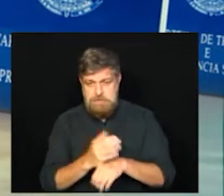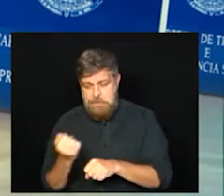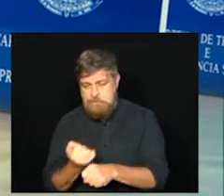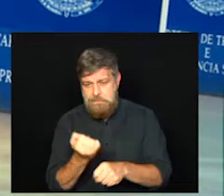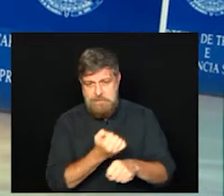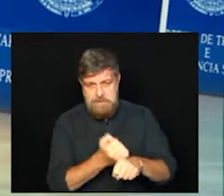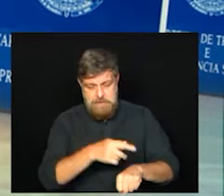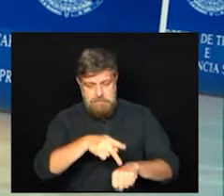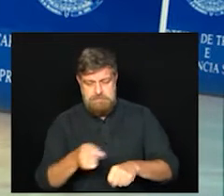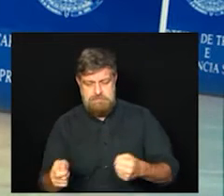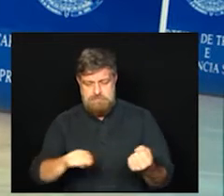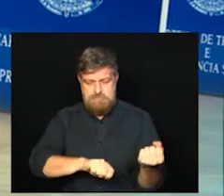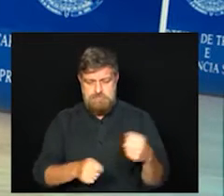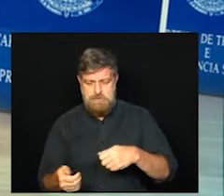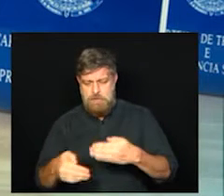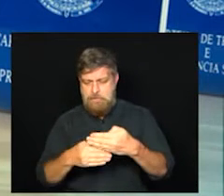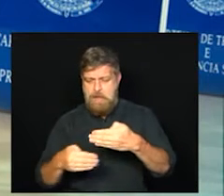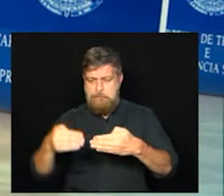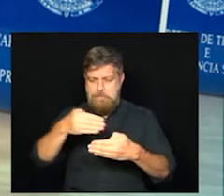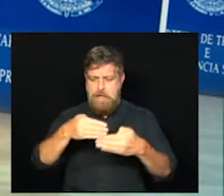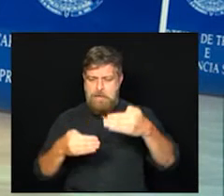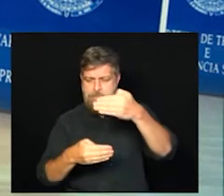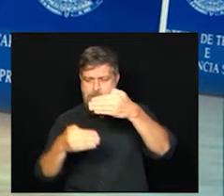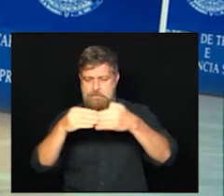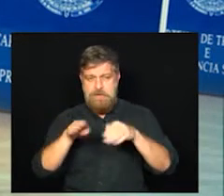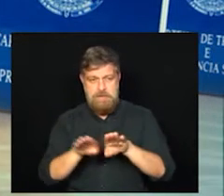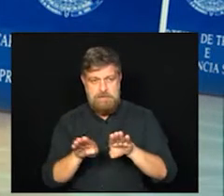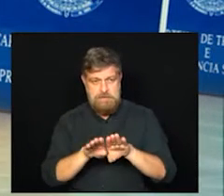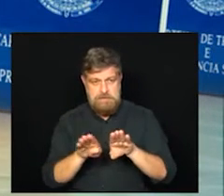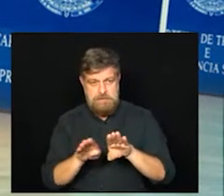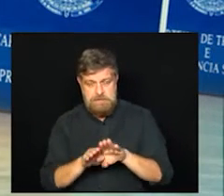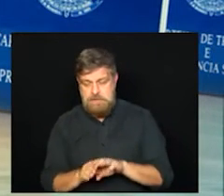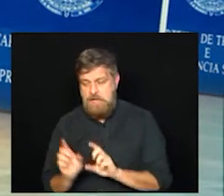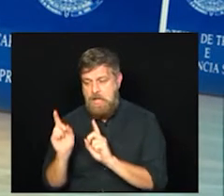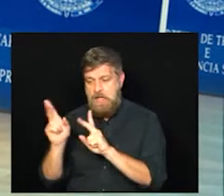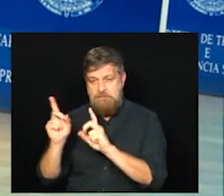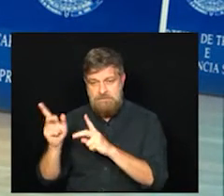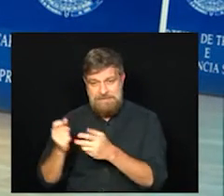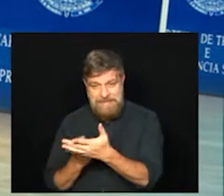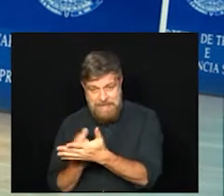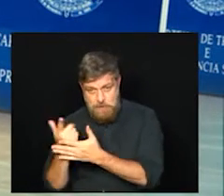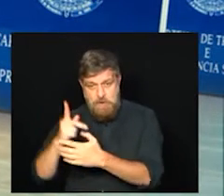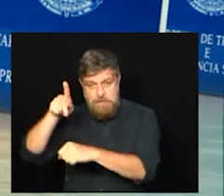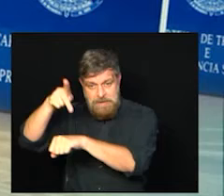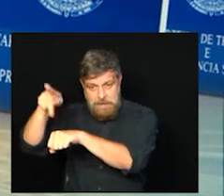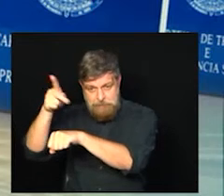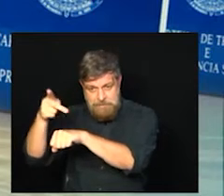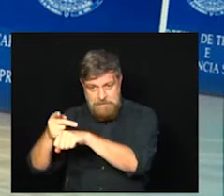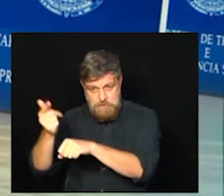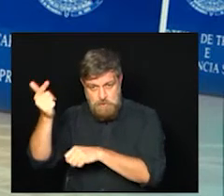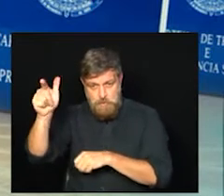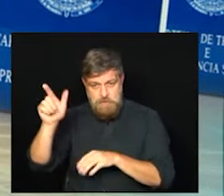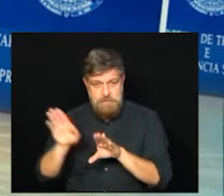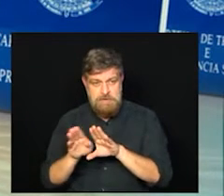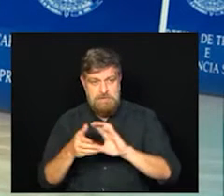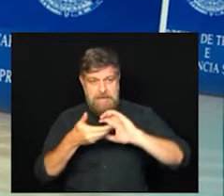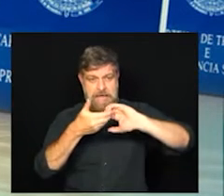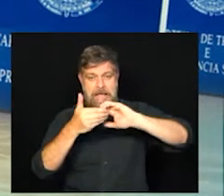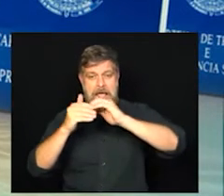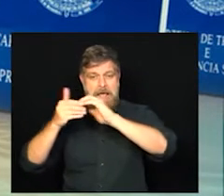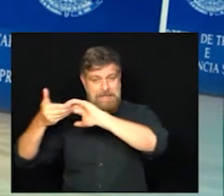pedreiro, ajudante de obras, analista de exportação e importação, armador de